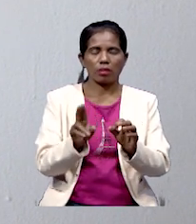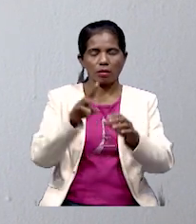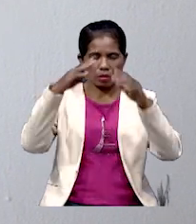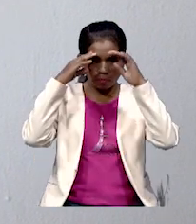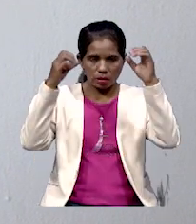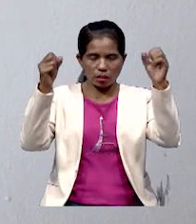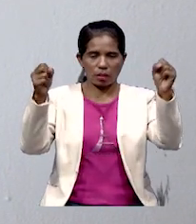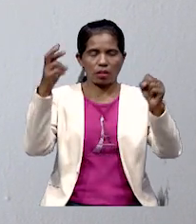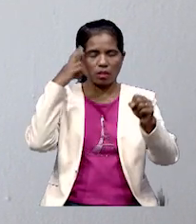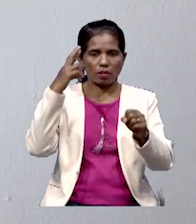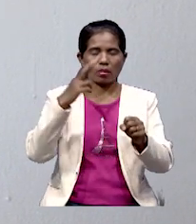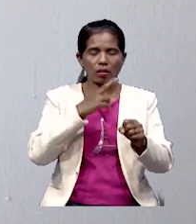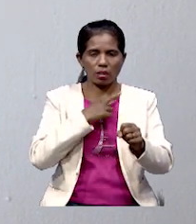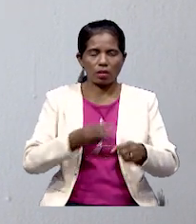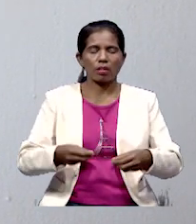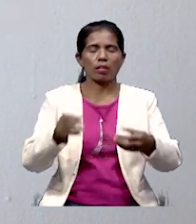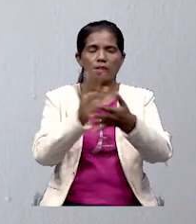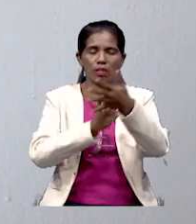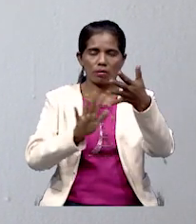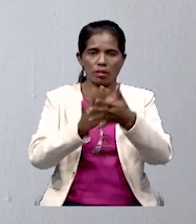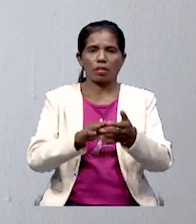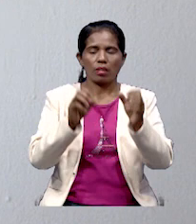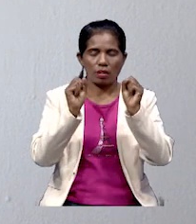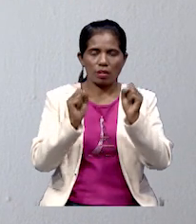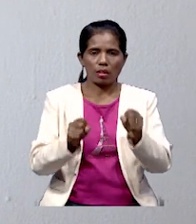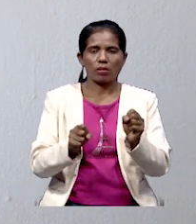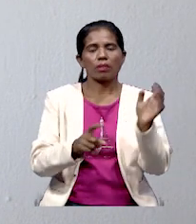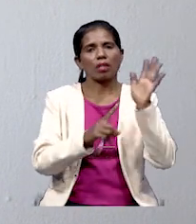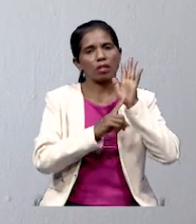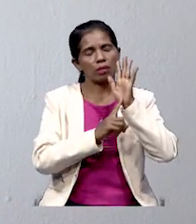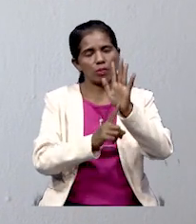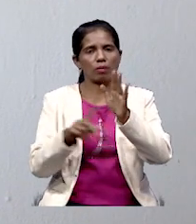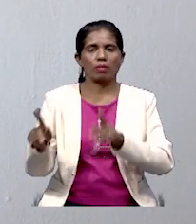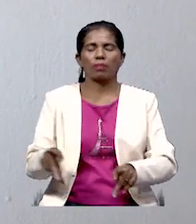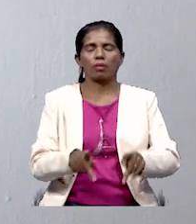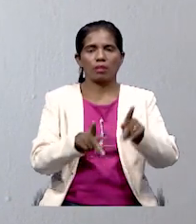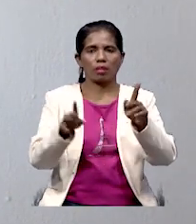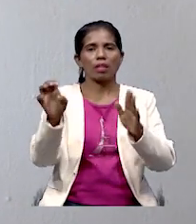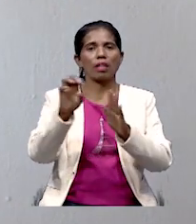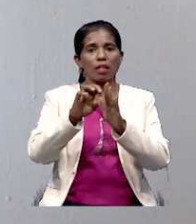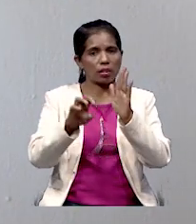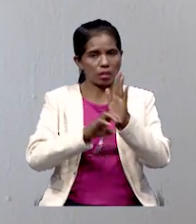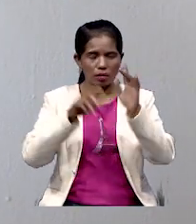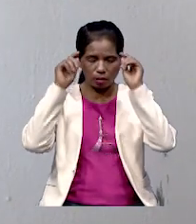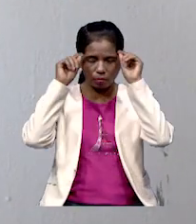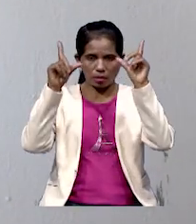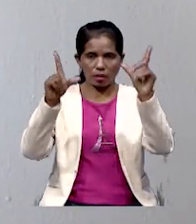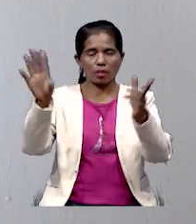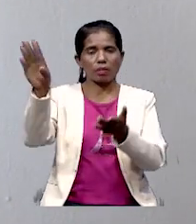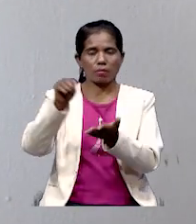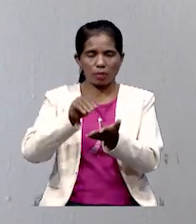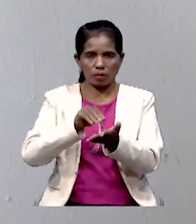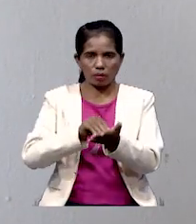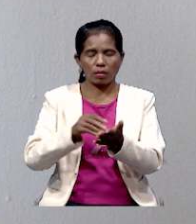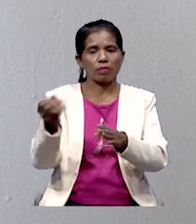ini tomar de posse nene ia momento ne atau anuncia ba publiko kata Estado Timor Leste adopta no documento ne